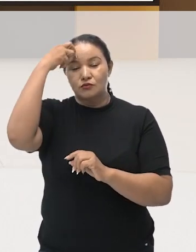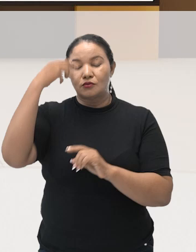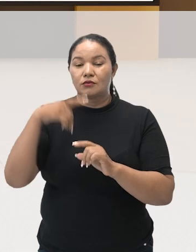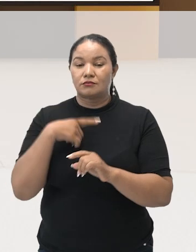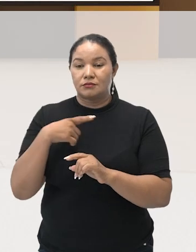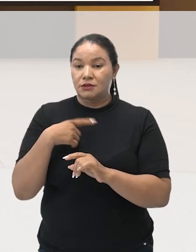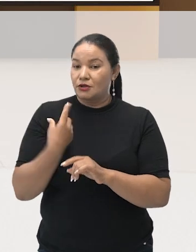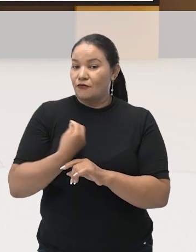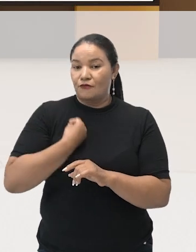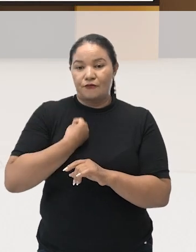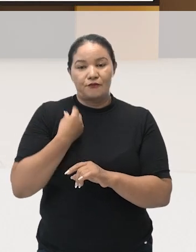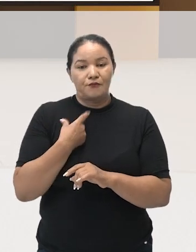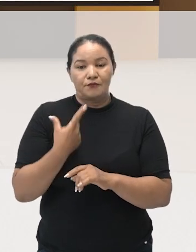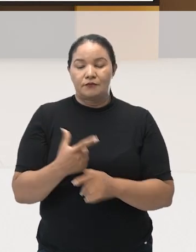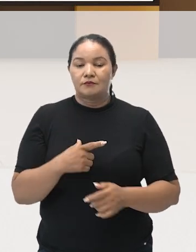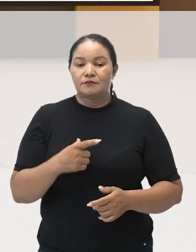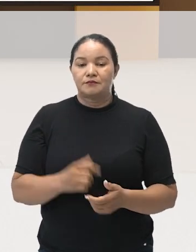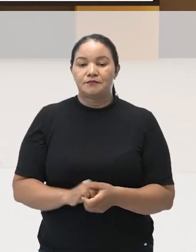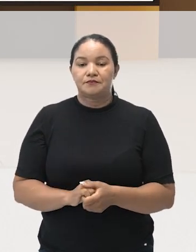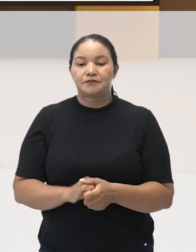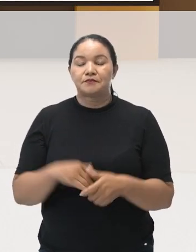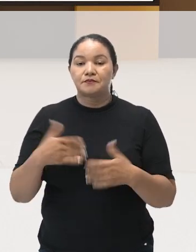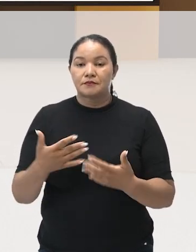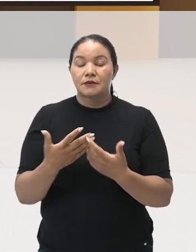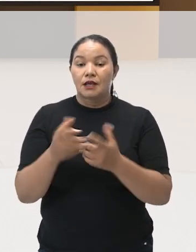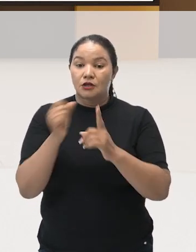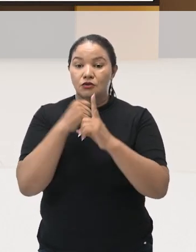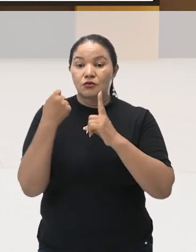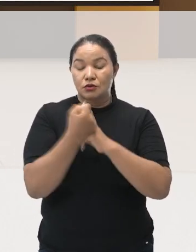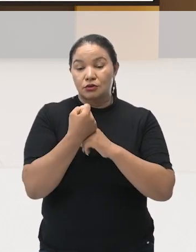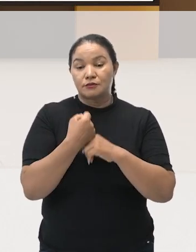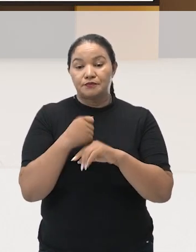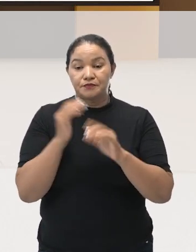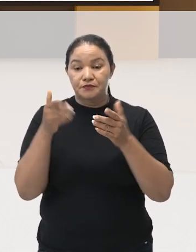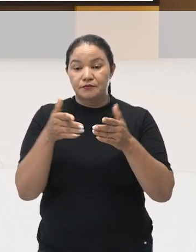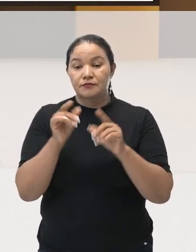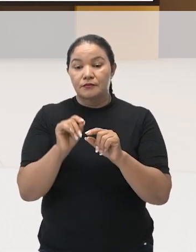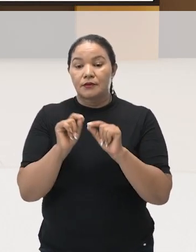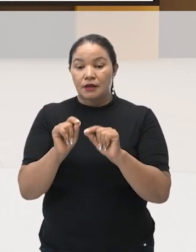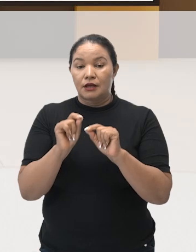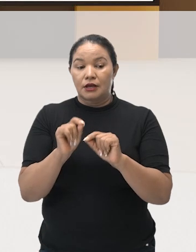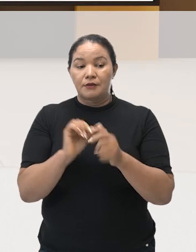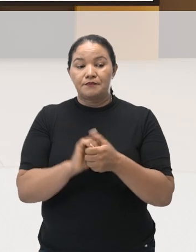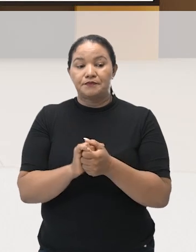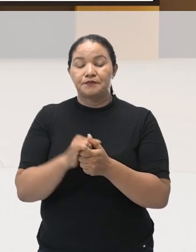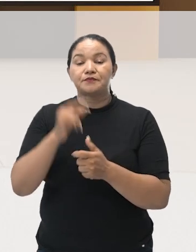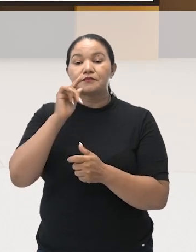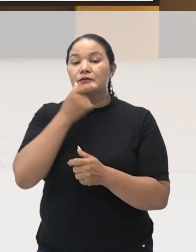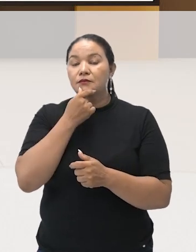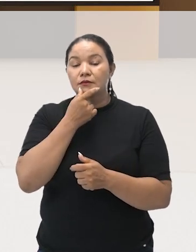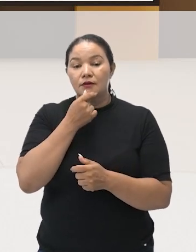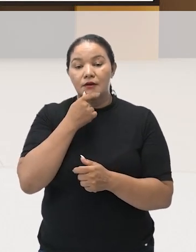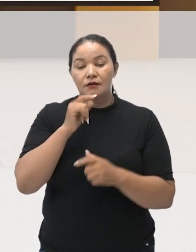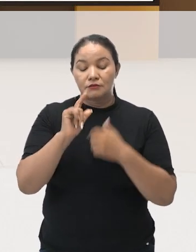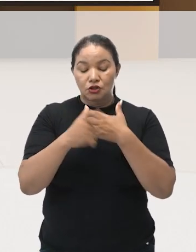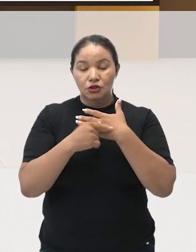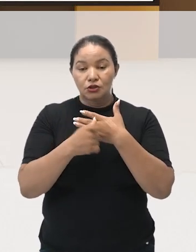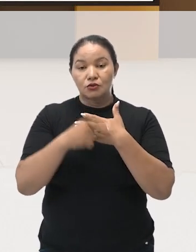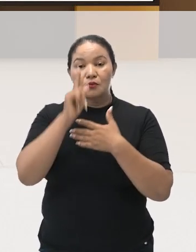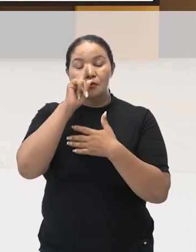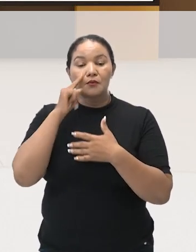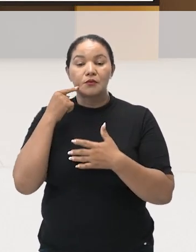um autor na sociologia especificamente, chamado Émile Durkheim, existe um conceito-chave